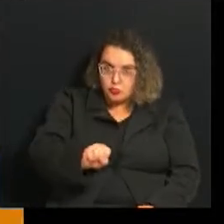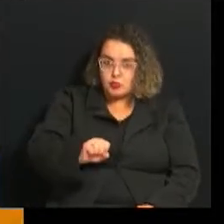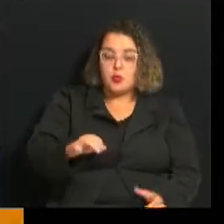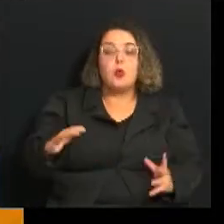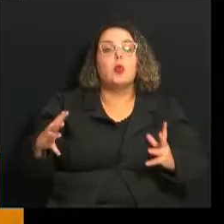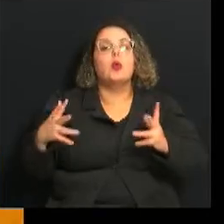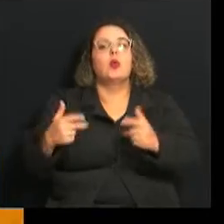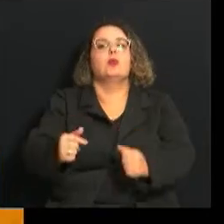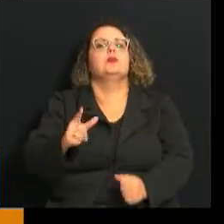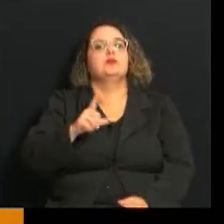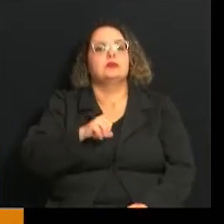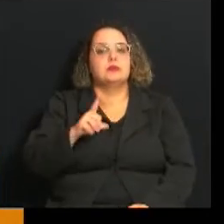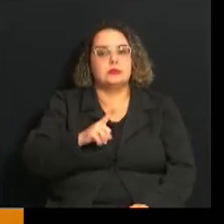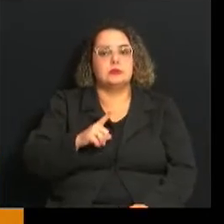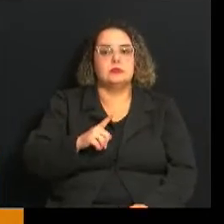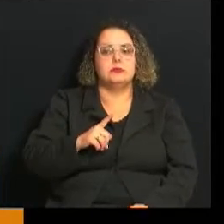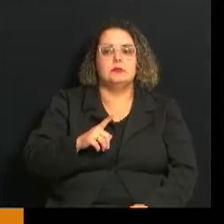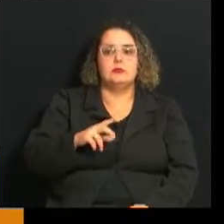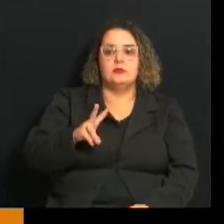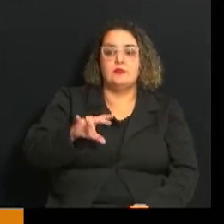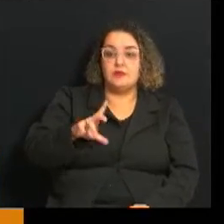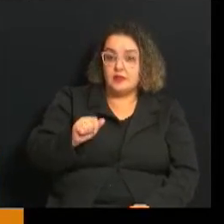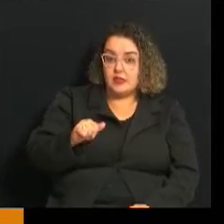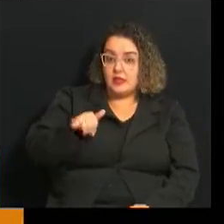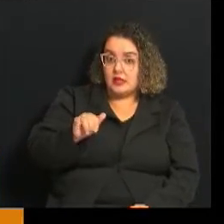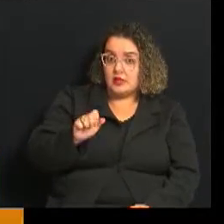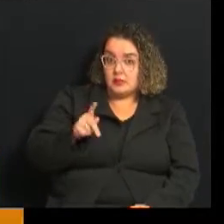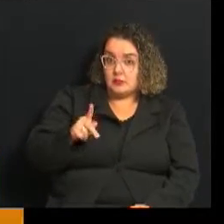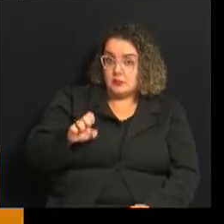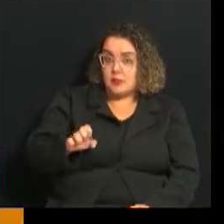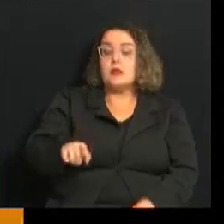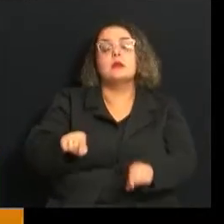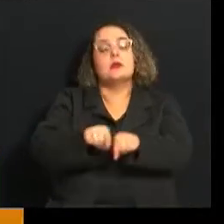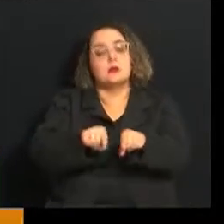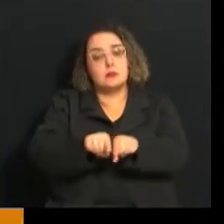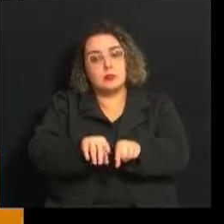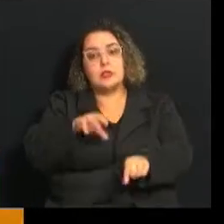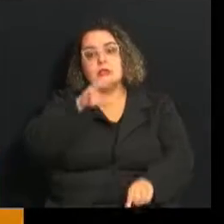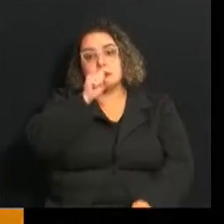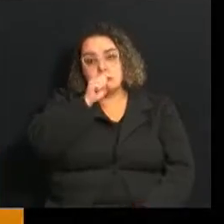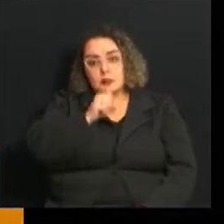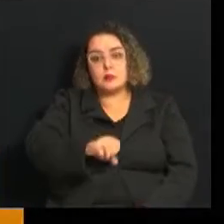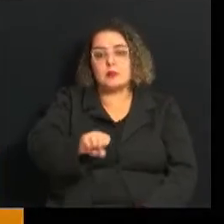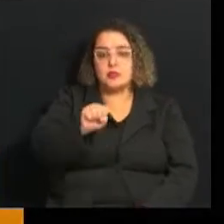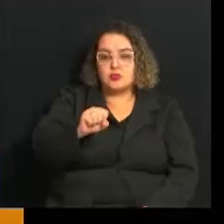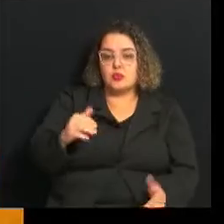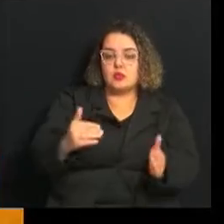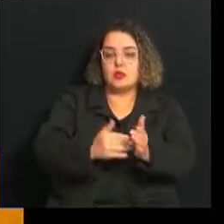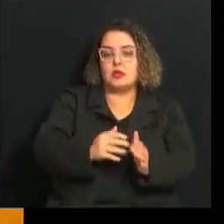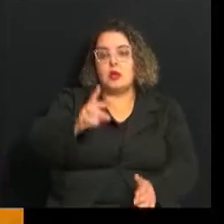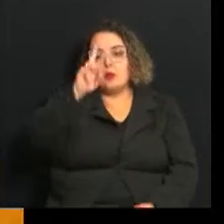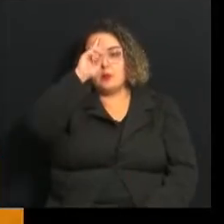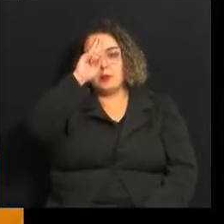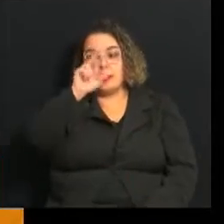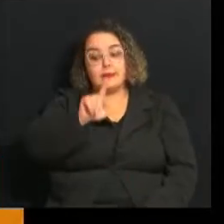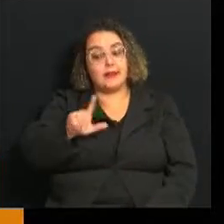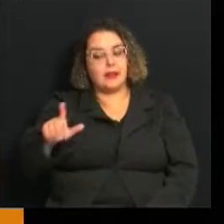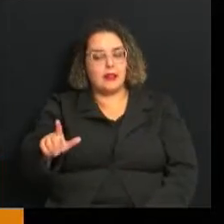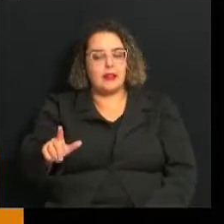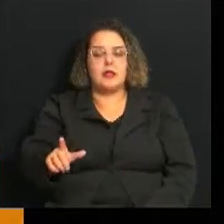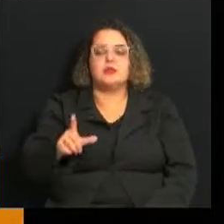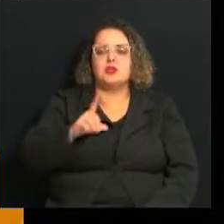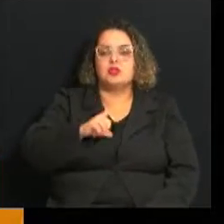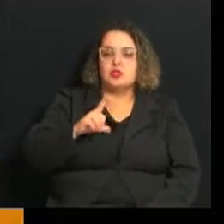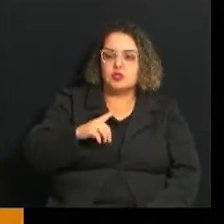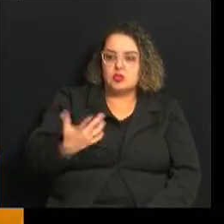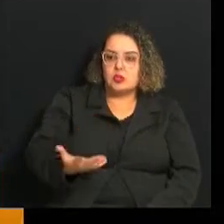nós temos o da Vila IP, que também funciona aos sábados, das 8 ao meio-dia. Já na região leste, nós temos,